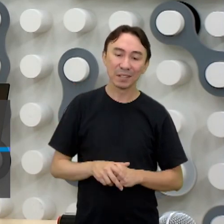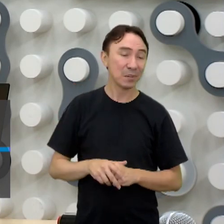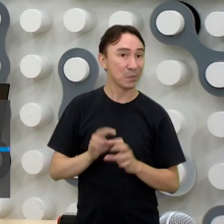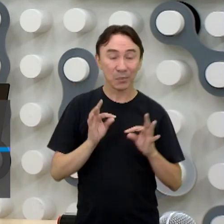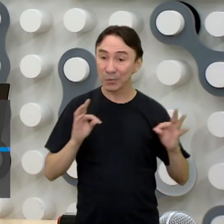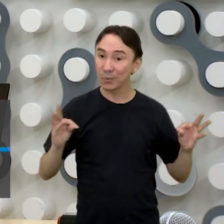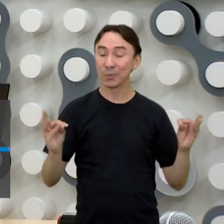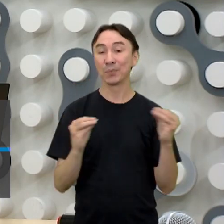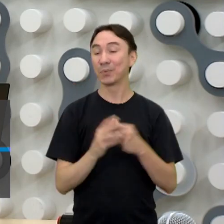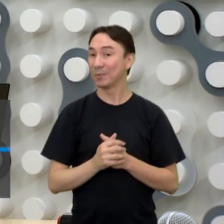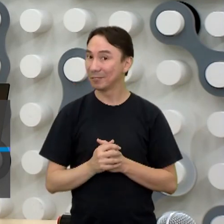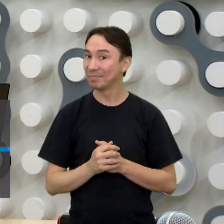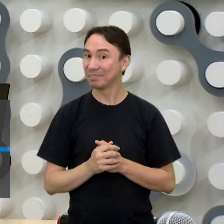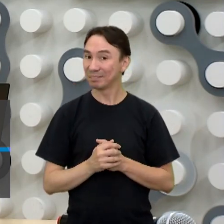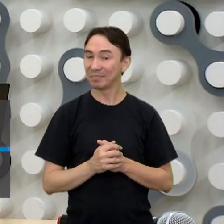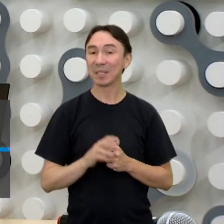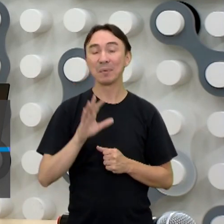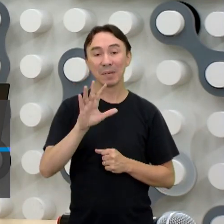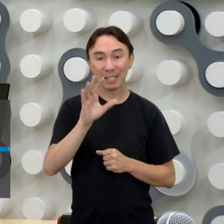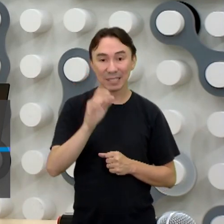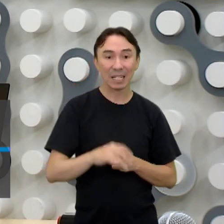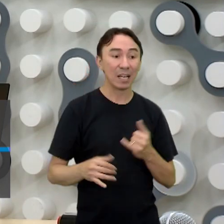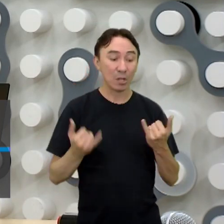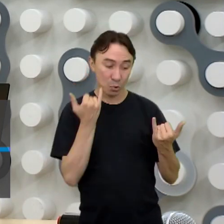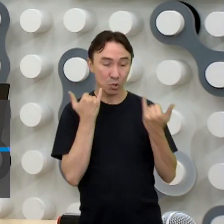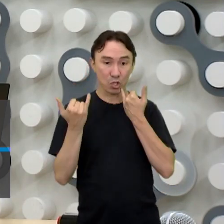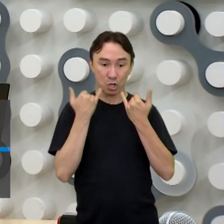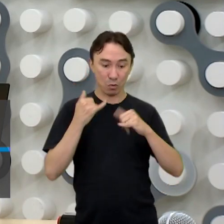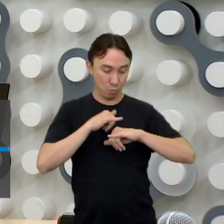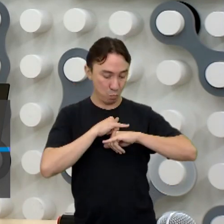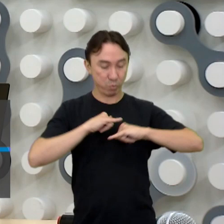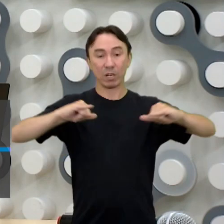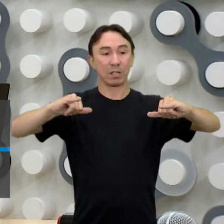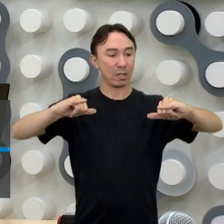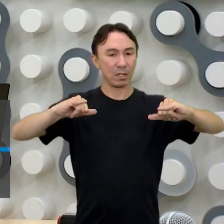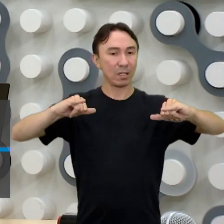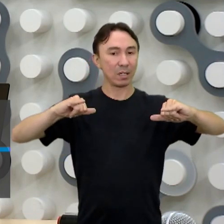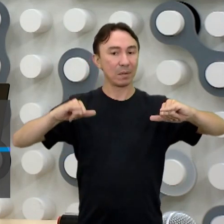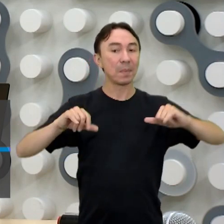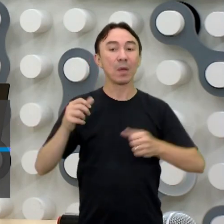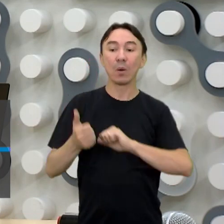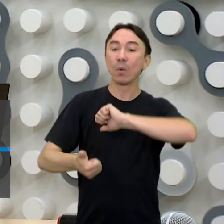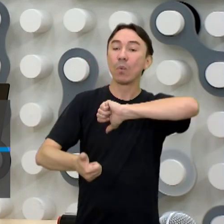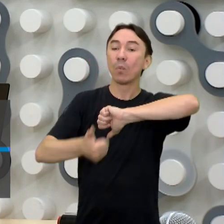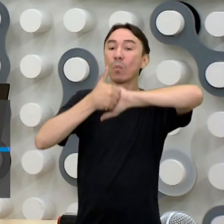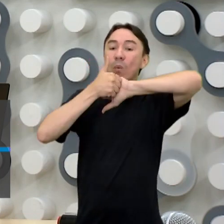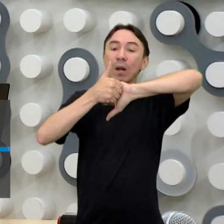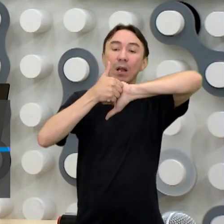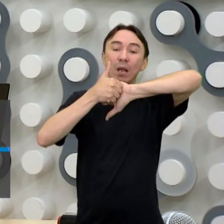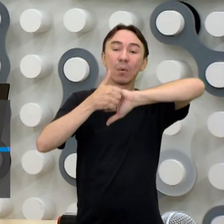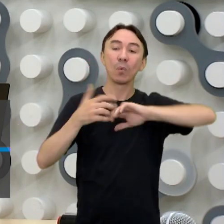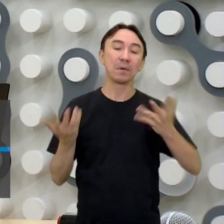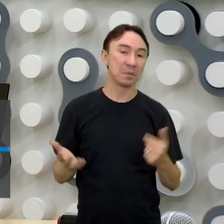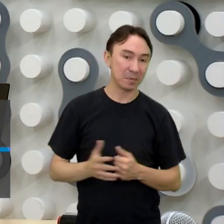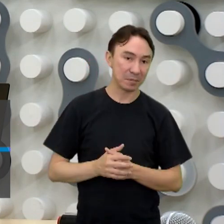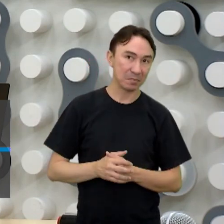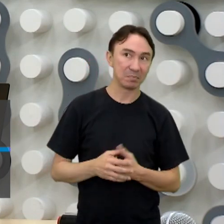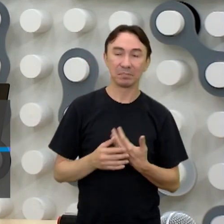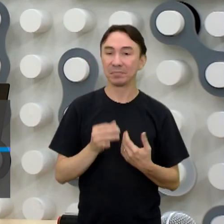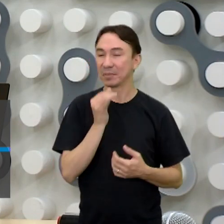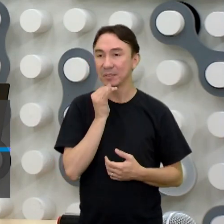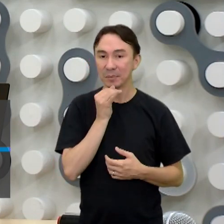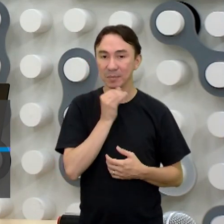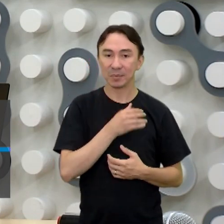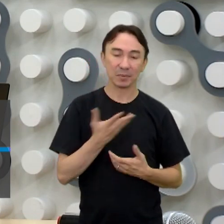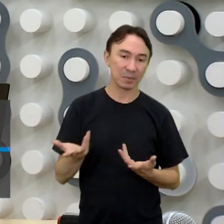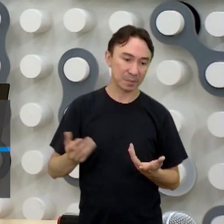qual é a qualidade das notícias. Porque quando eu estou lá no WhatsApp, que é uma ferramenta maravilhosa, eu posso me comunicar com qualquer